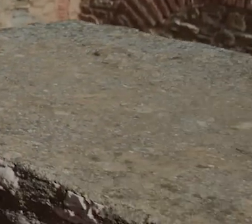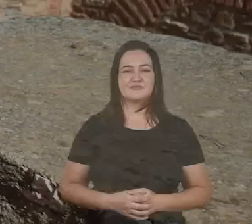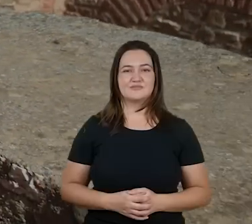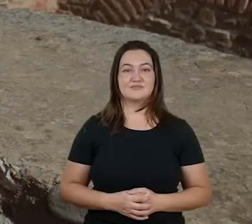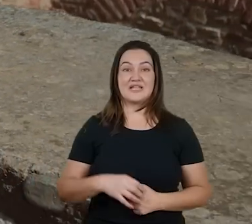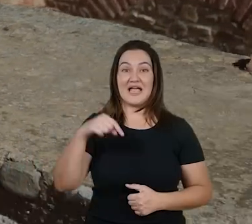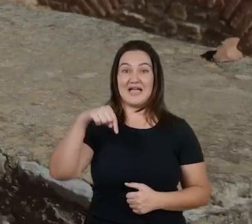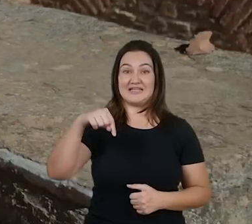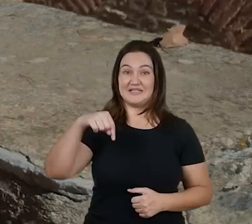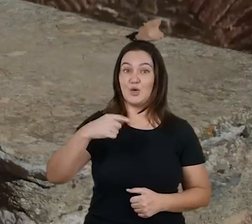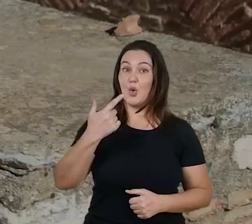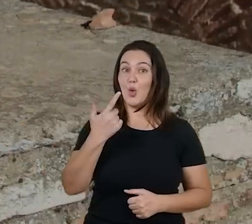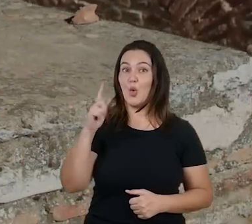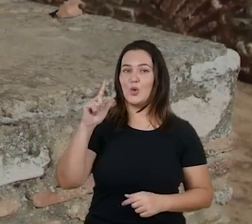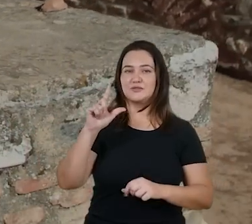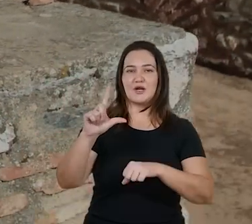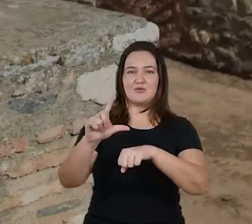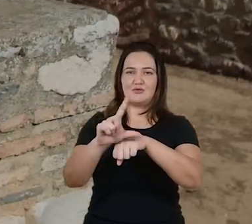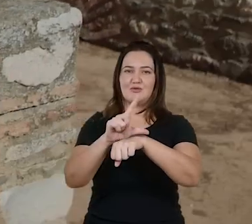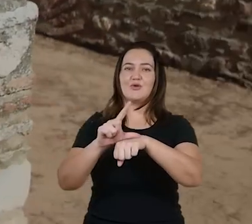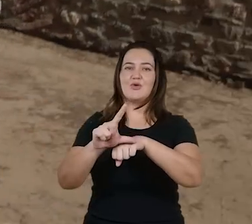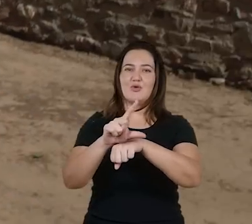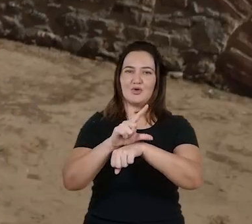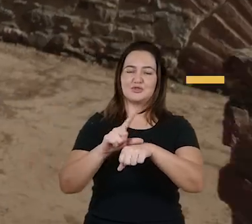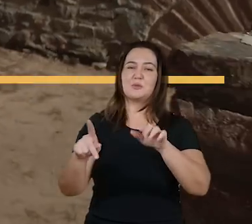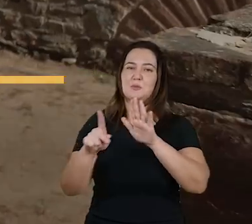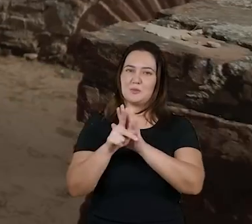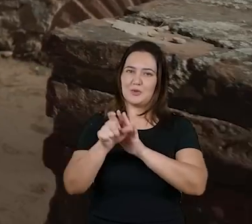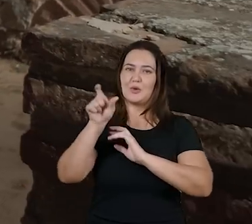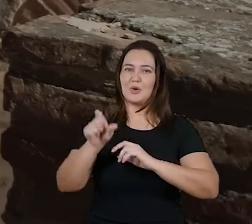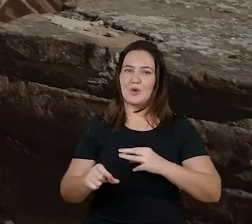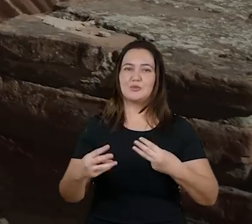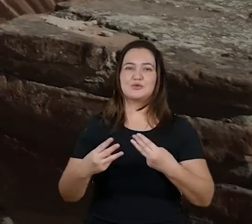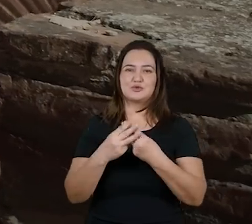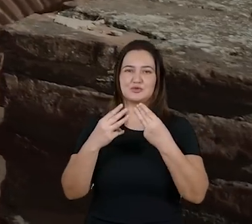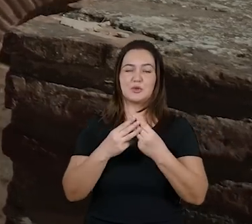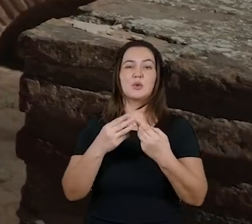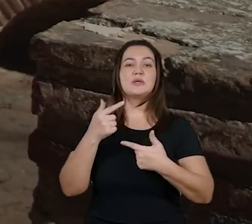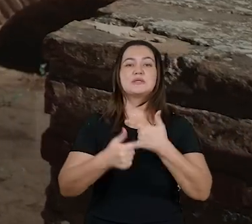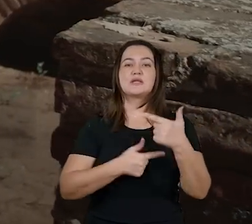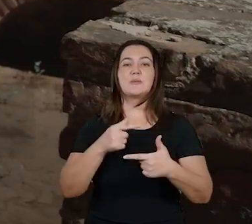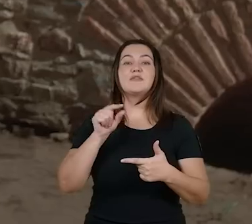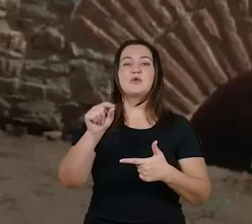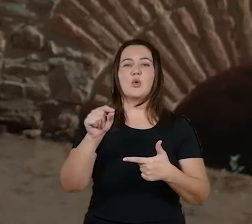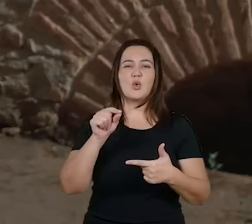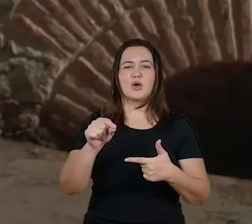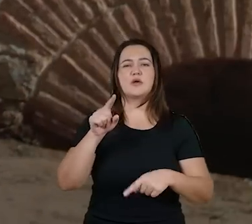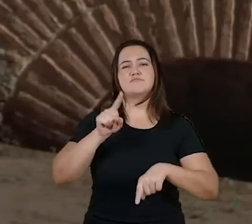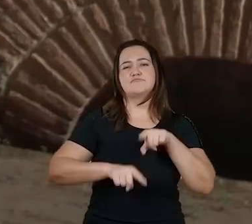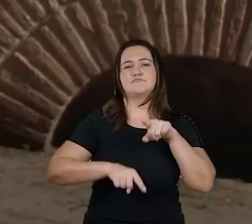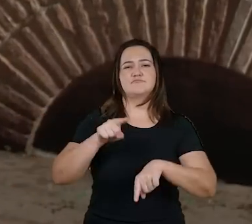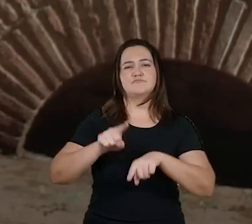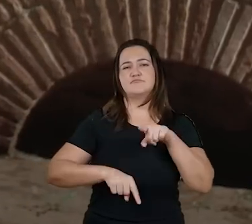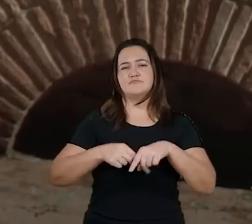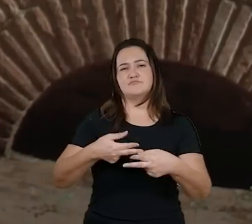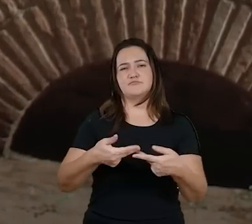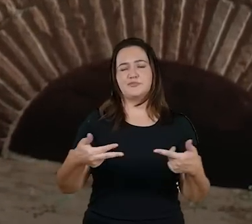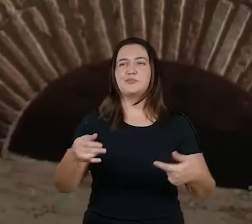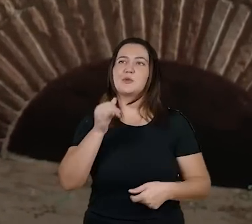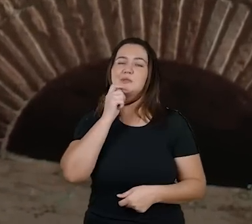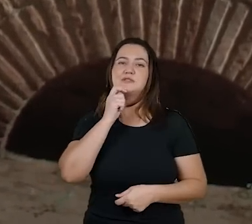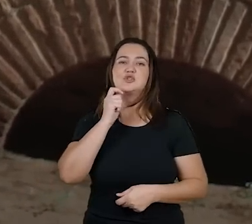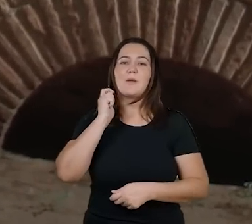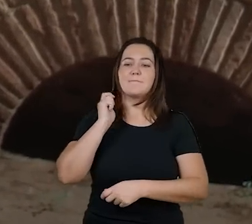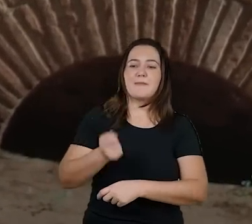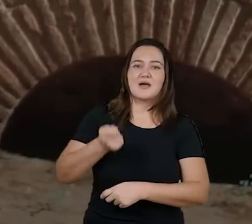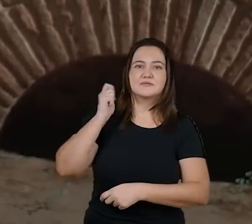Aqui mais uma loja, mais um comércio de judeus, dessa vez que trabalhava com ferramentas. Então, se você tinha um